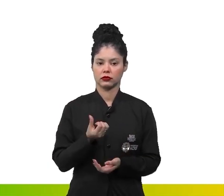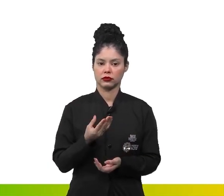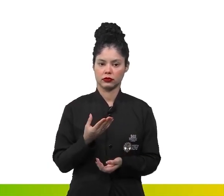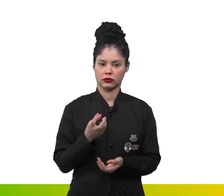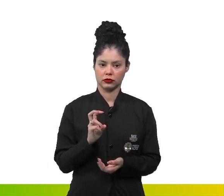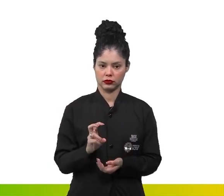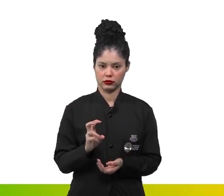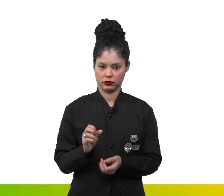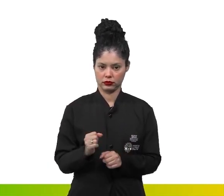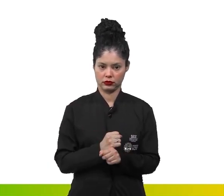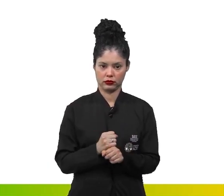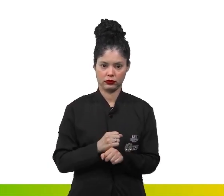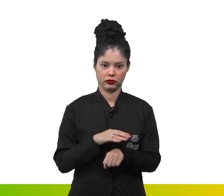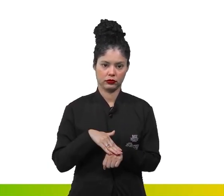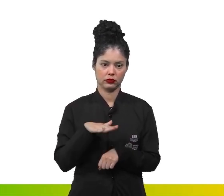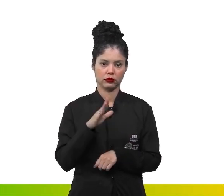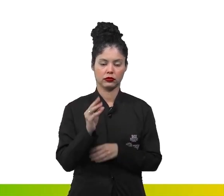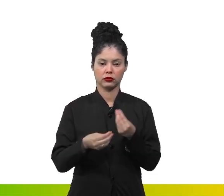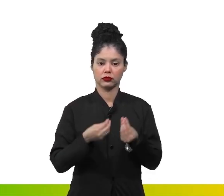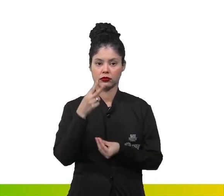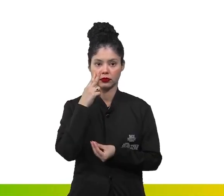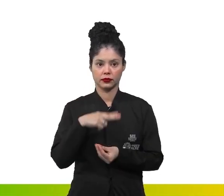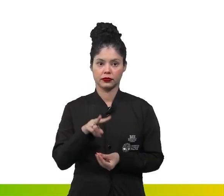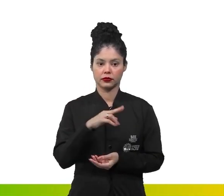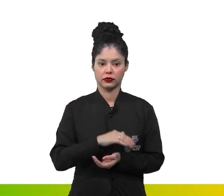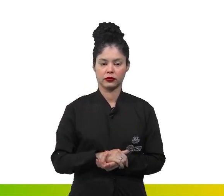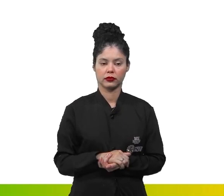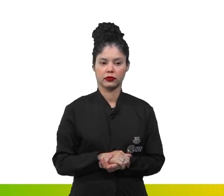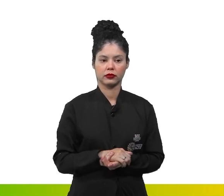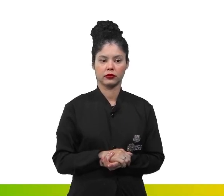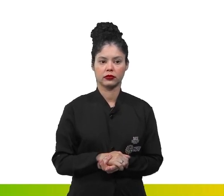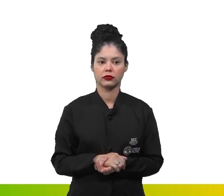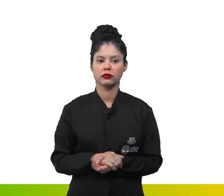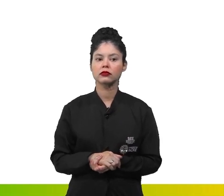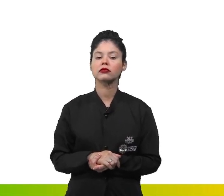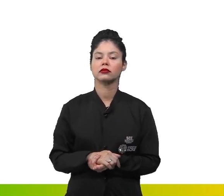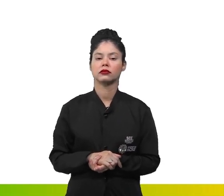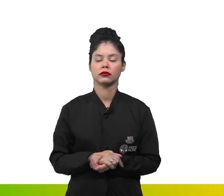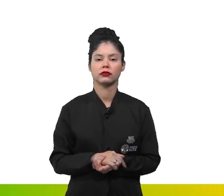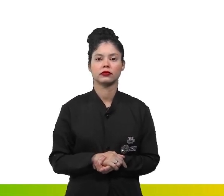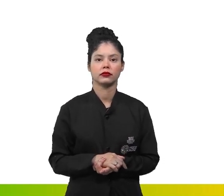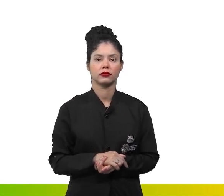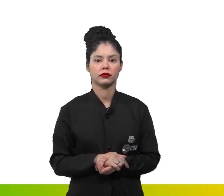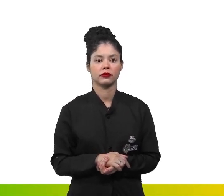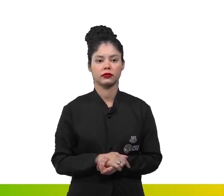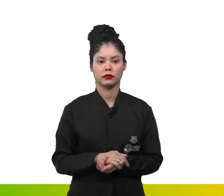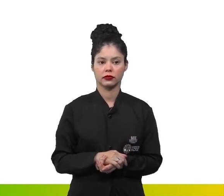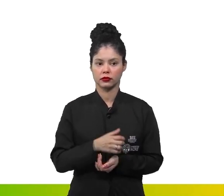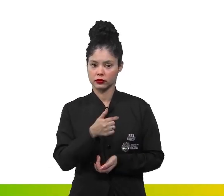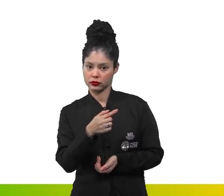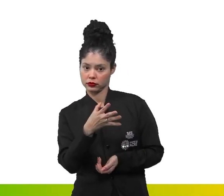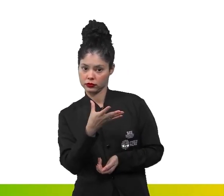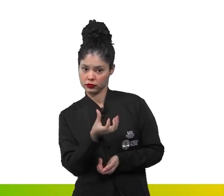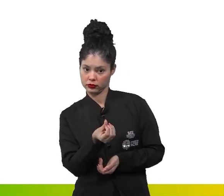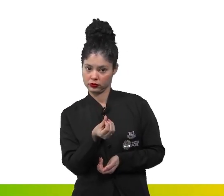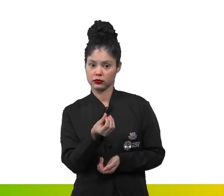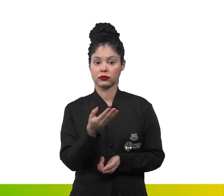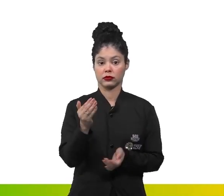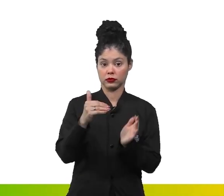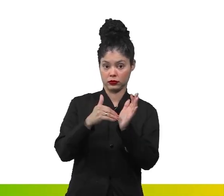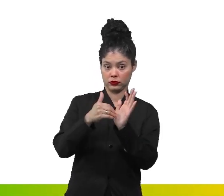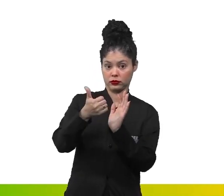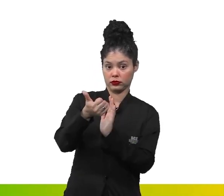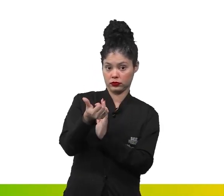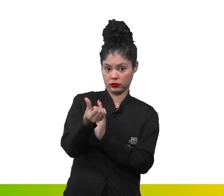65 anos ou mais, conforme a gente vê aqui, ó, 70 anos ou mais, faixa etária entre 60 a 69